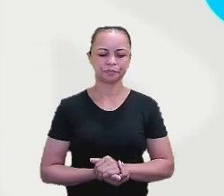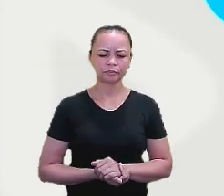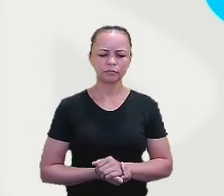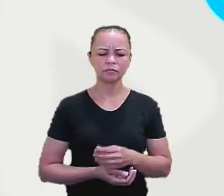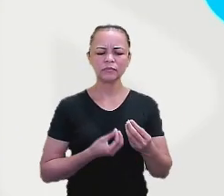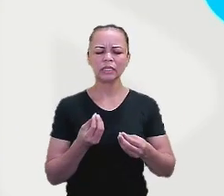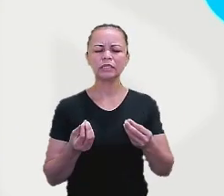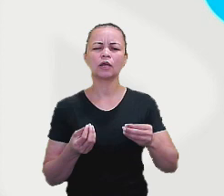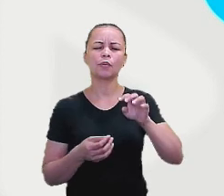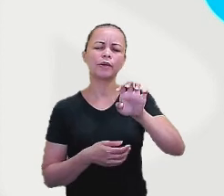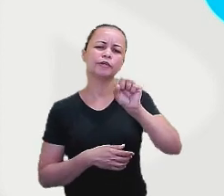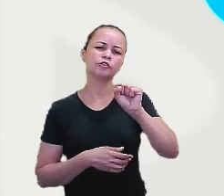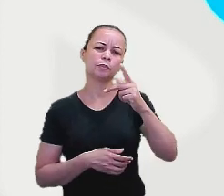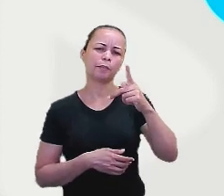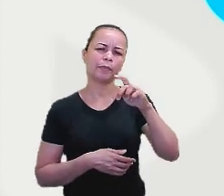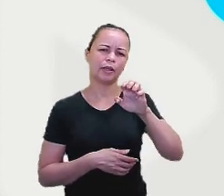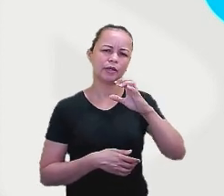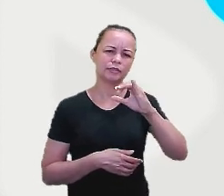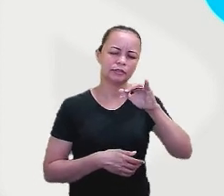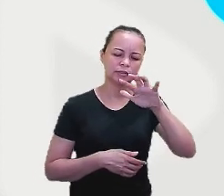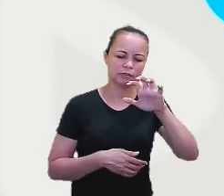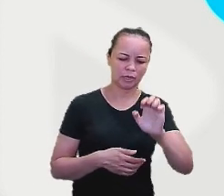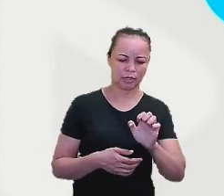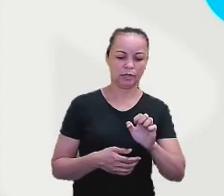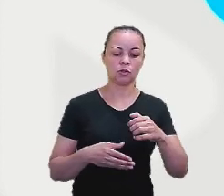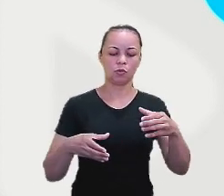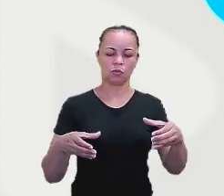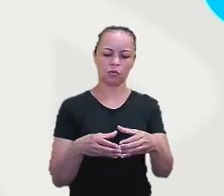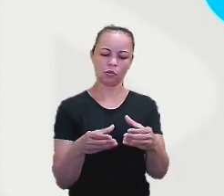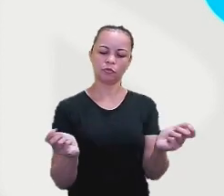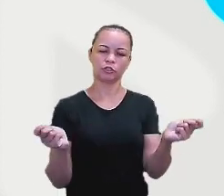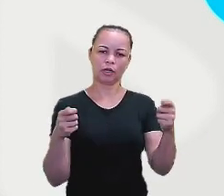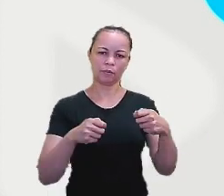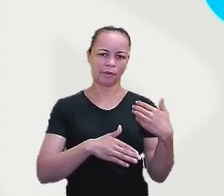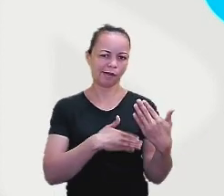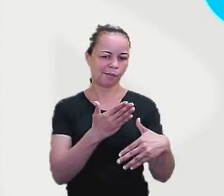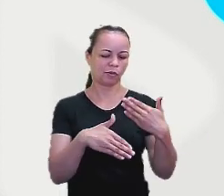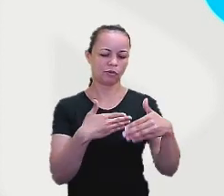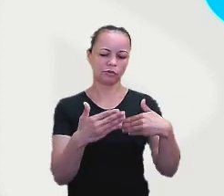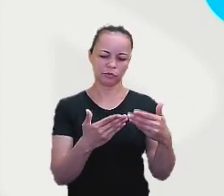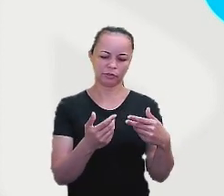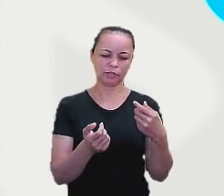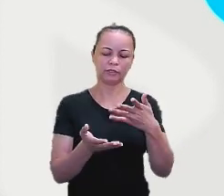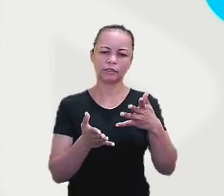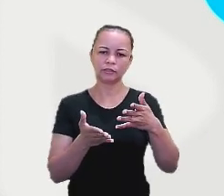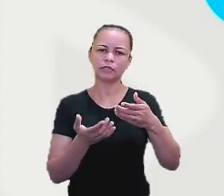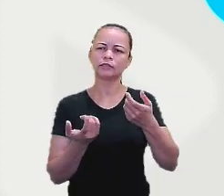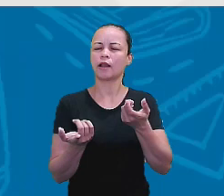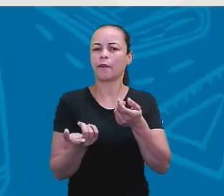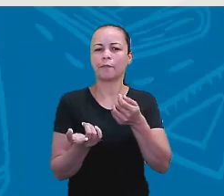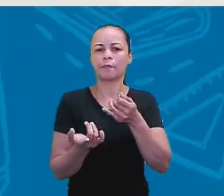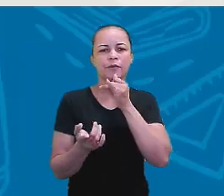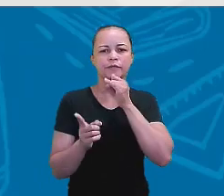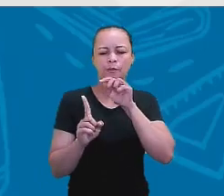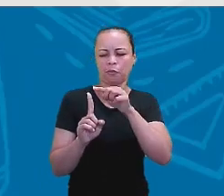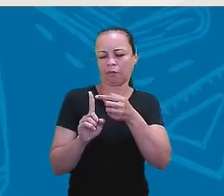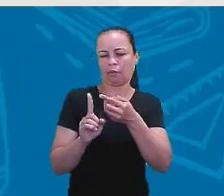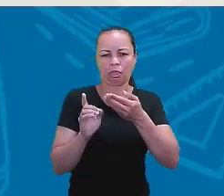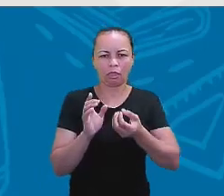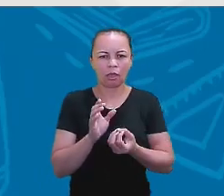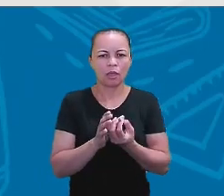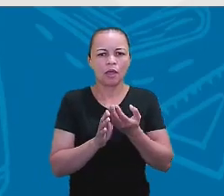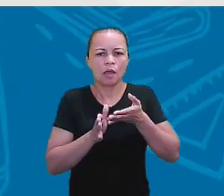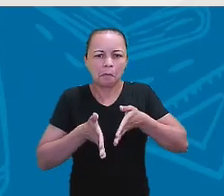espécie? Seres capazes de se reproduzir entre si e gerar descendentes férteis.